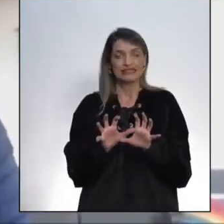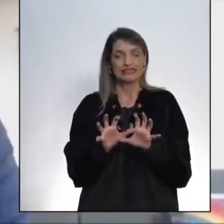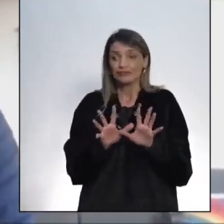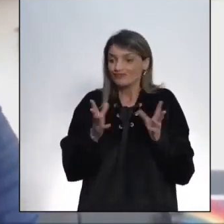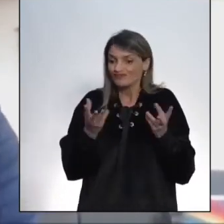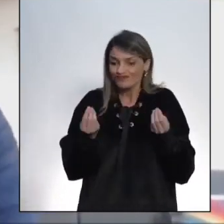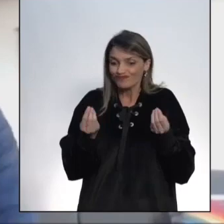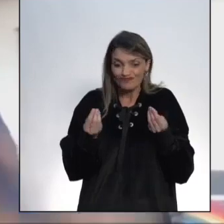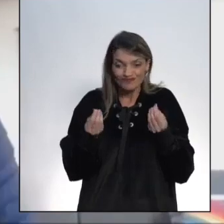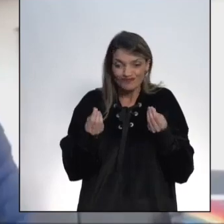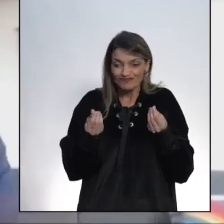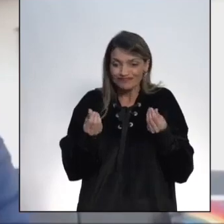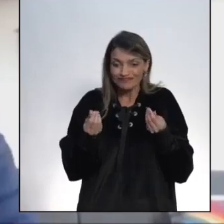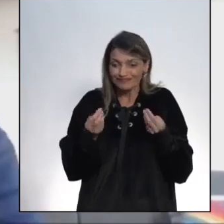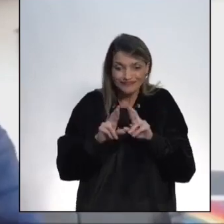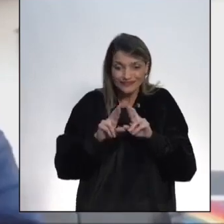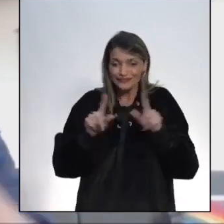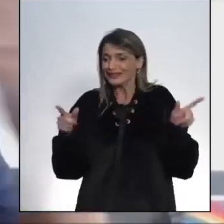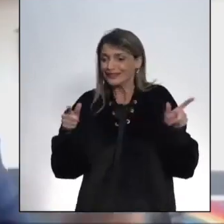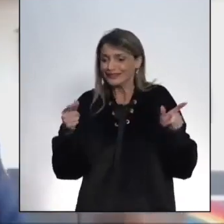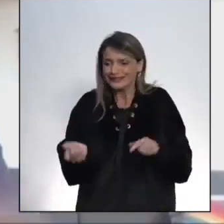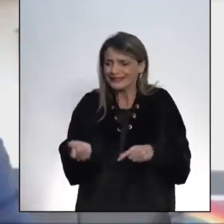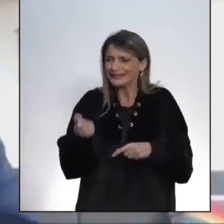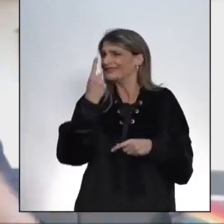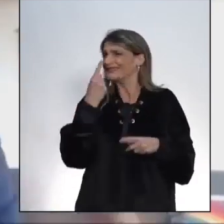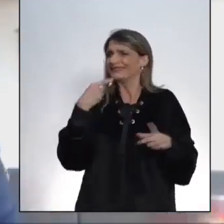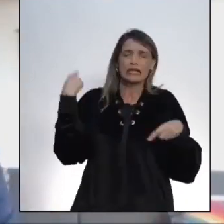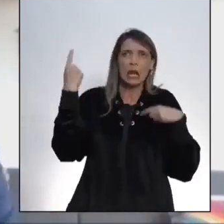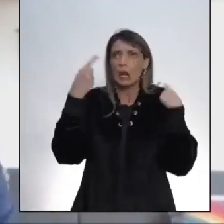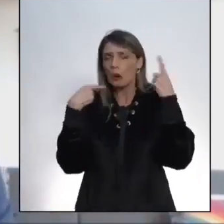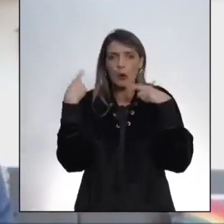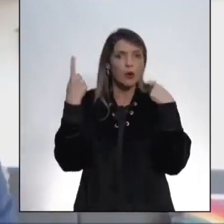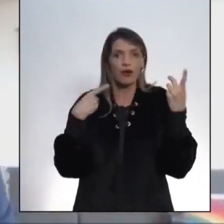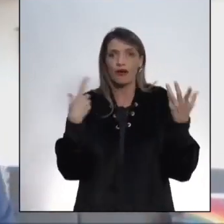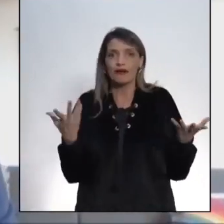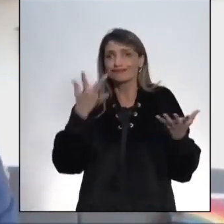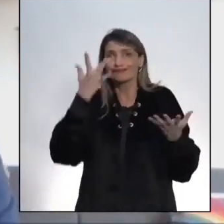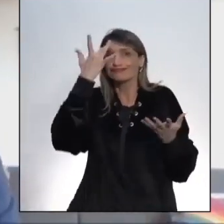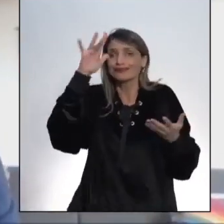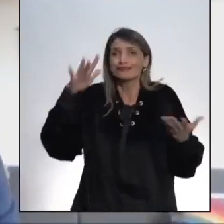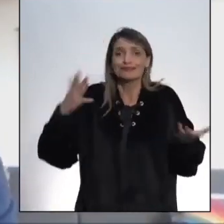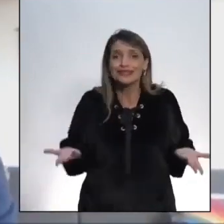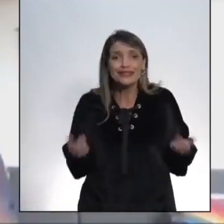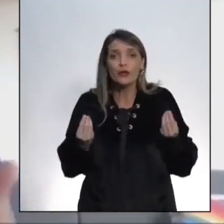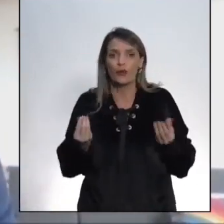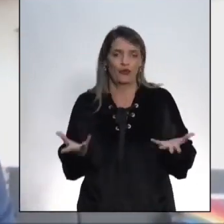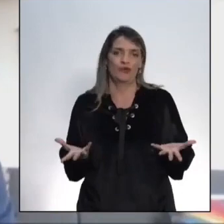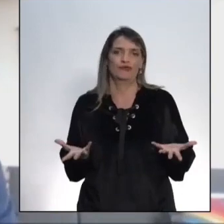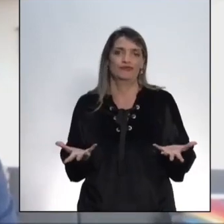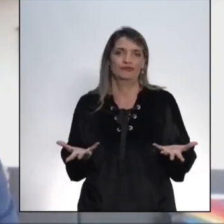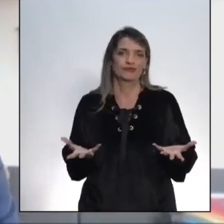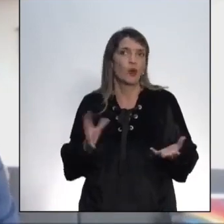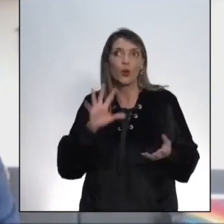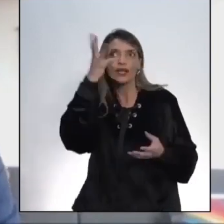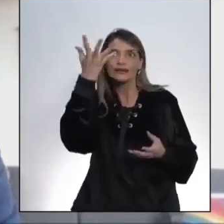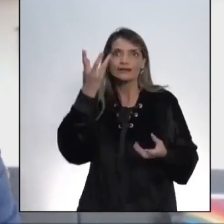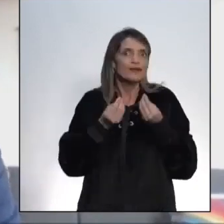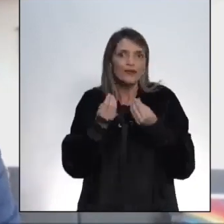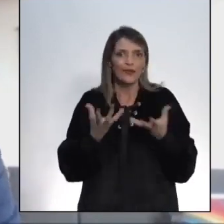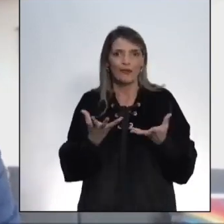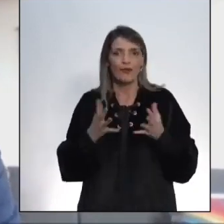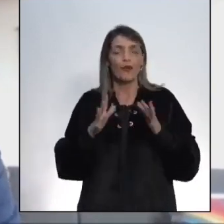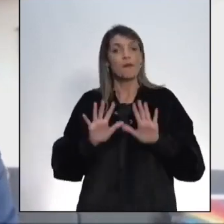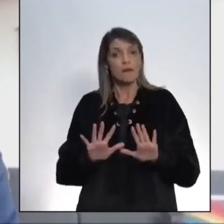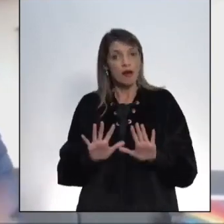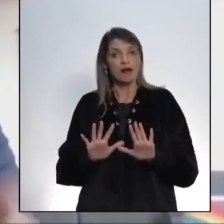completamente inesperada, louca, uma coisa que a gente não sabia que poderia acontecer. Então, acho que a gente